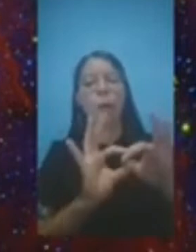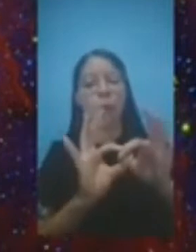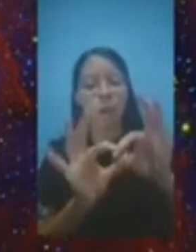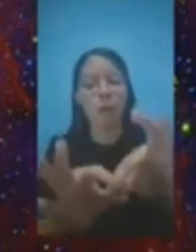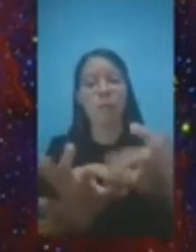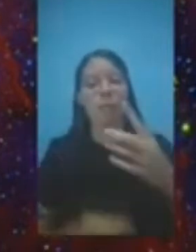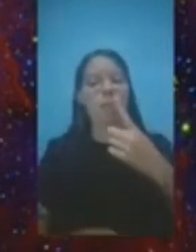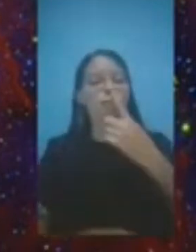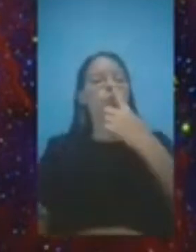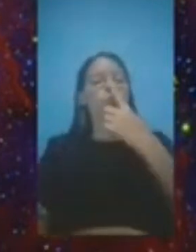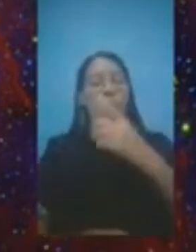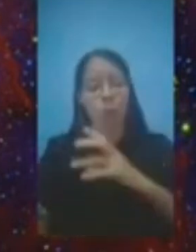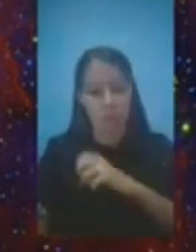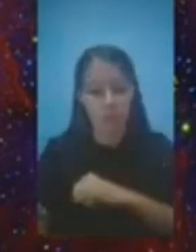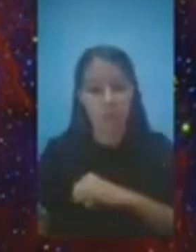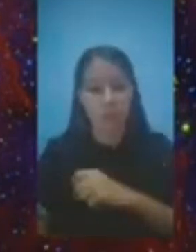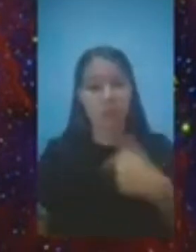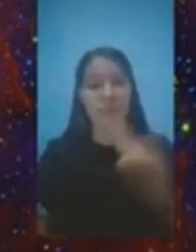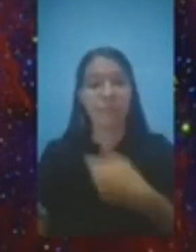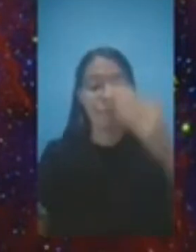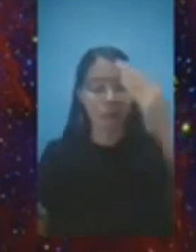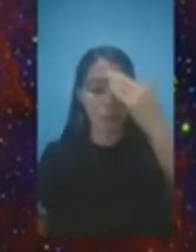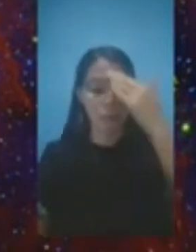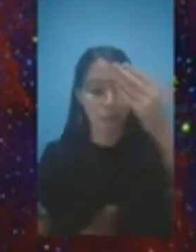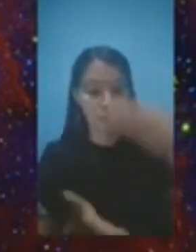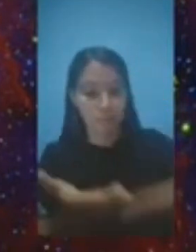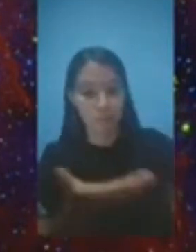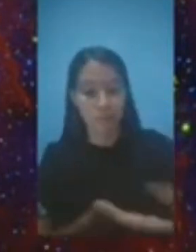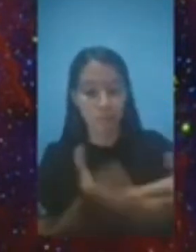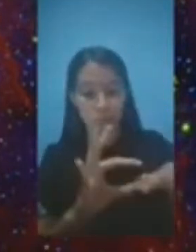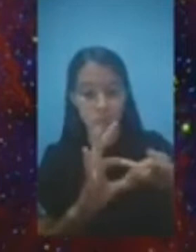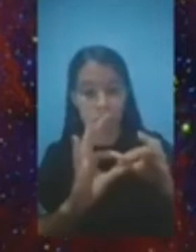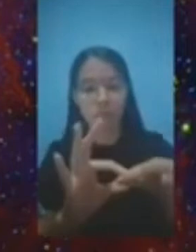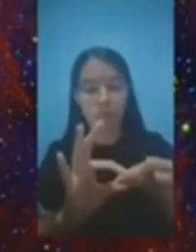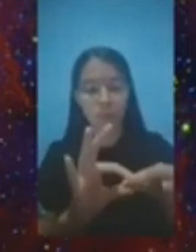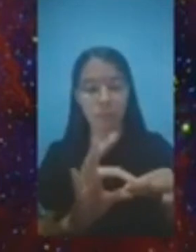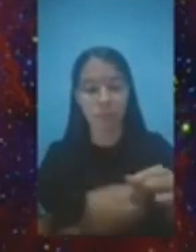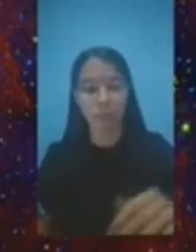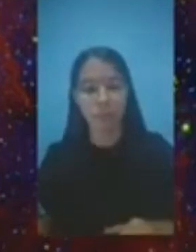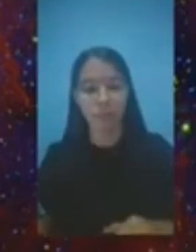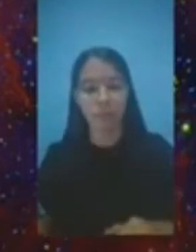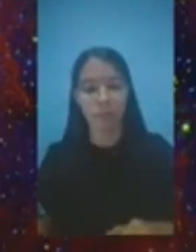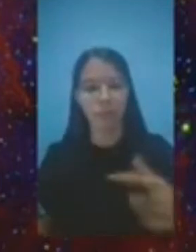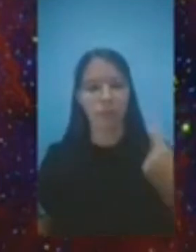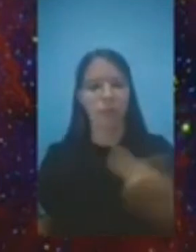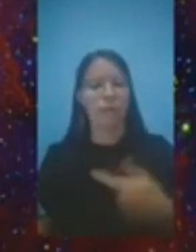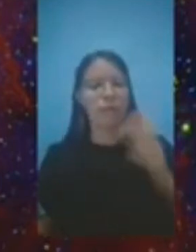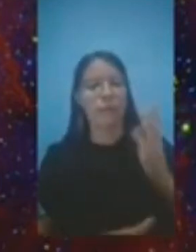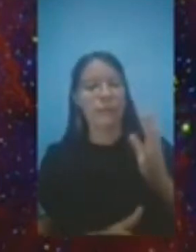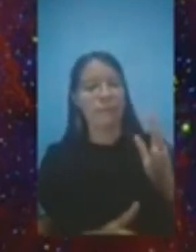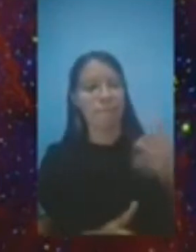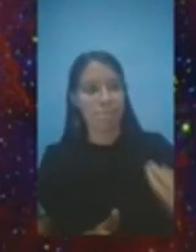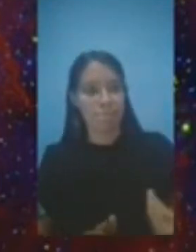gestos, a certeza da parceria, do companheirismo, do carinho e do afeto. Saber que existimos um para o outro a todo